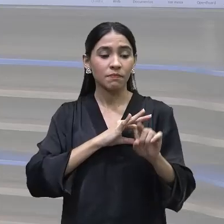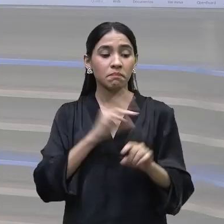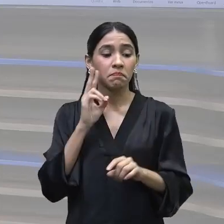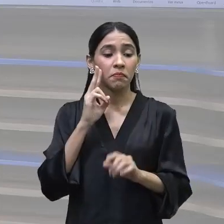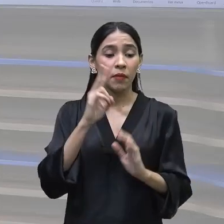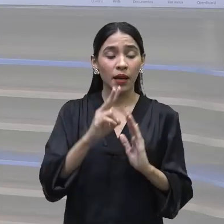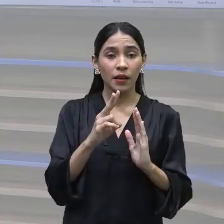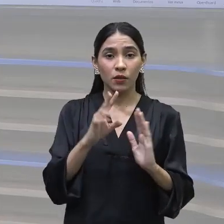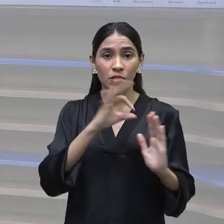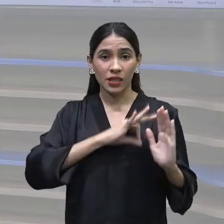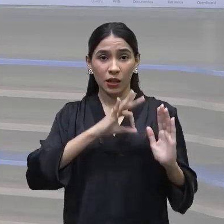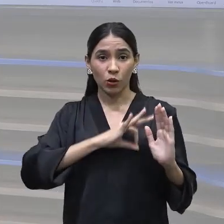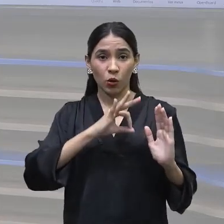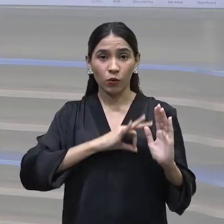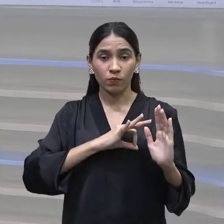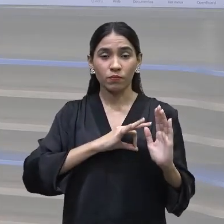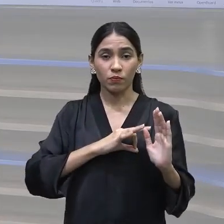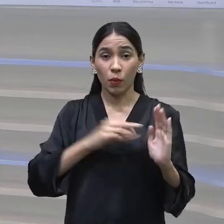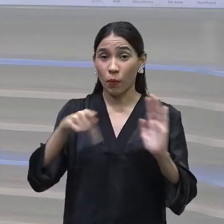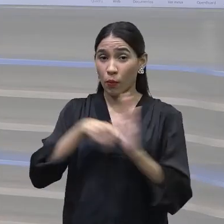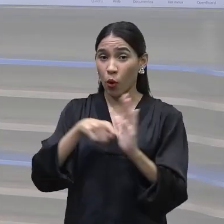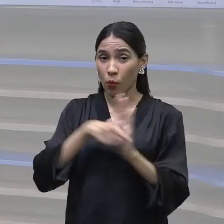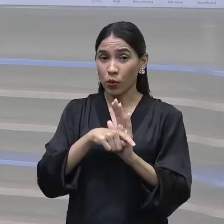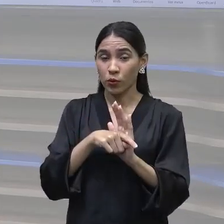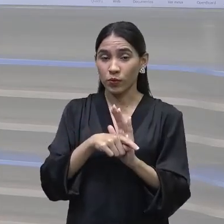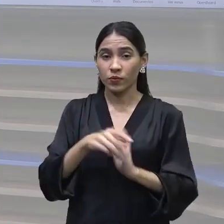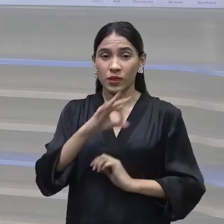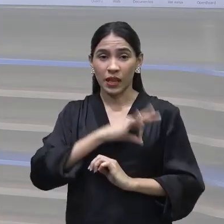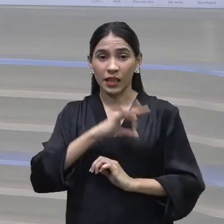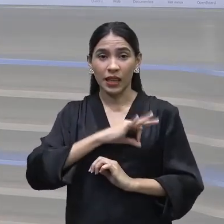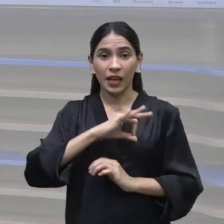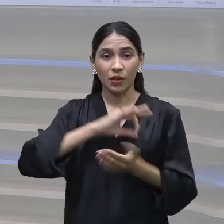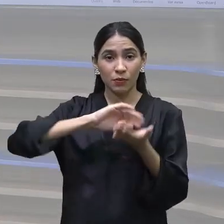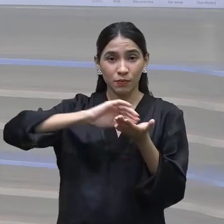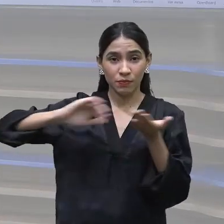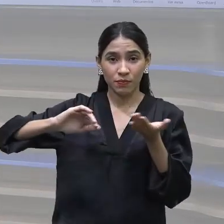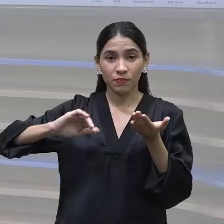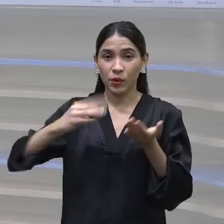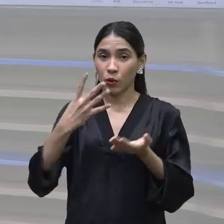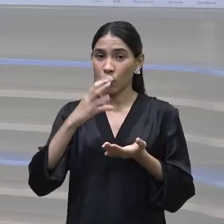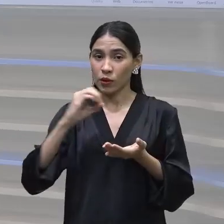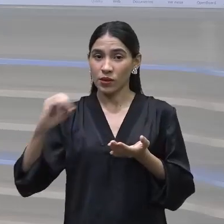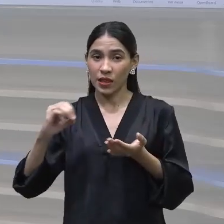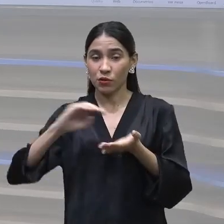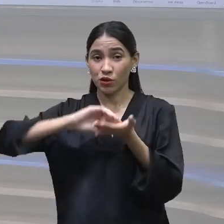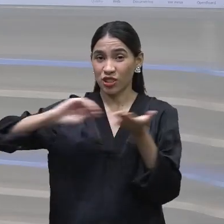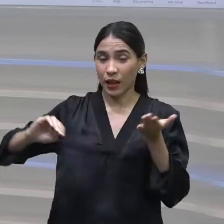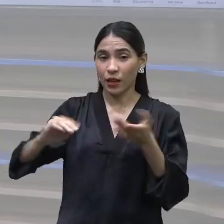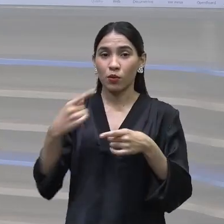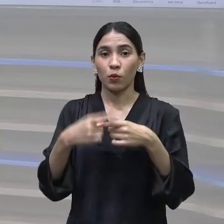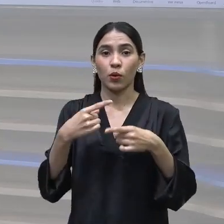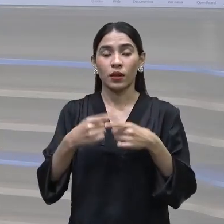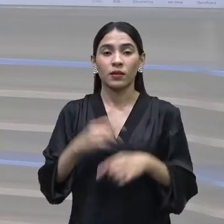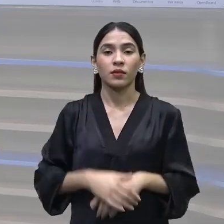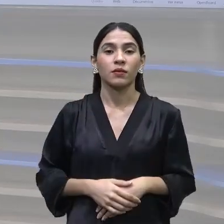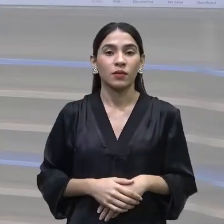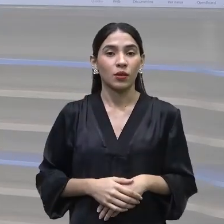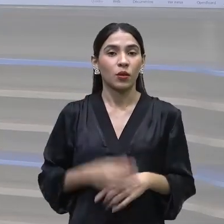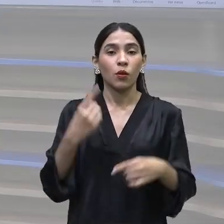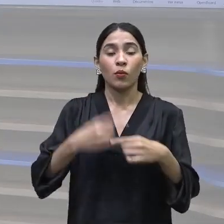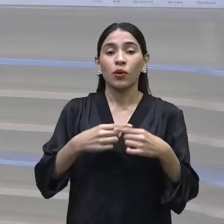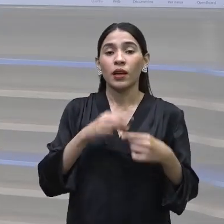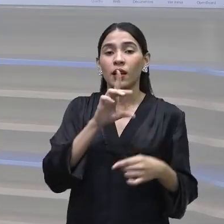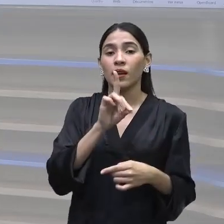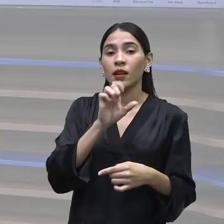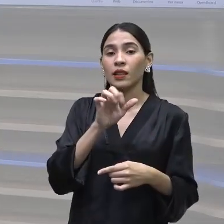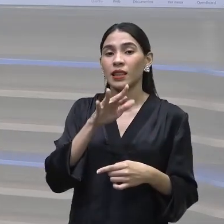conta, o valor que você recebe do seu salário normalmente, ele vai vir com R$400 a menos. Por quê? Porque o débito ele é feito